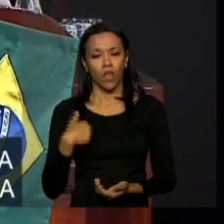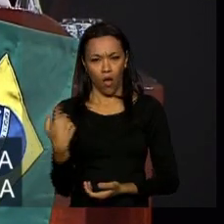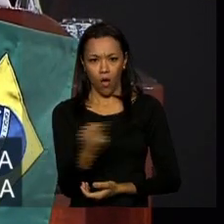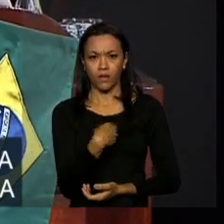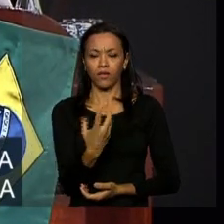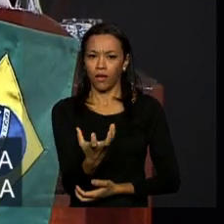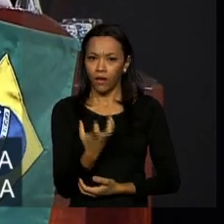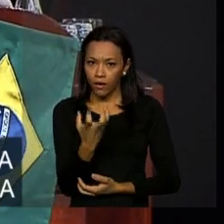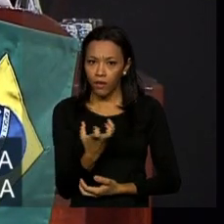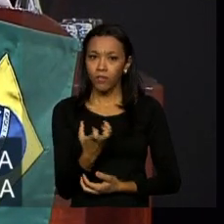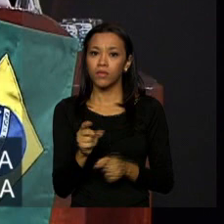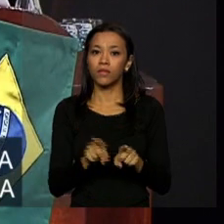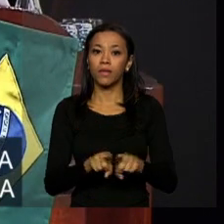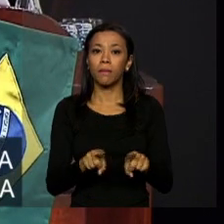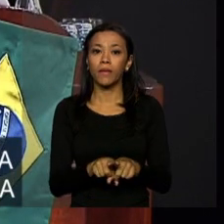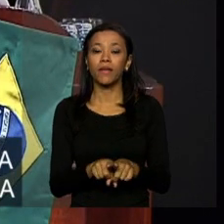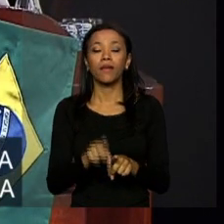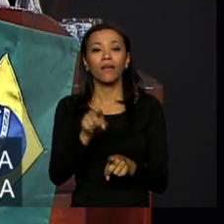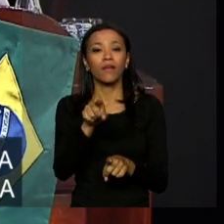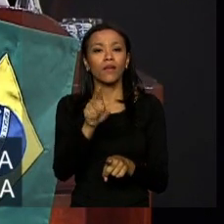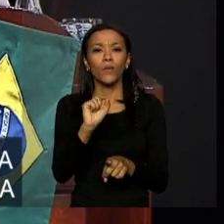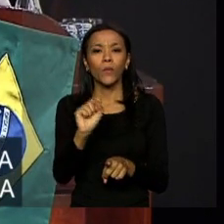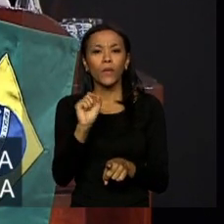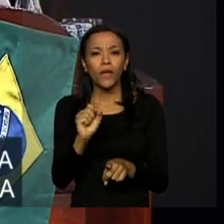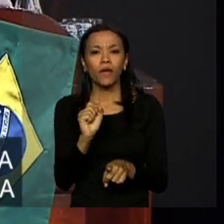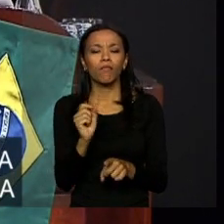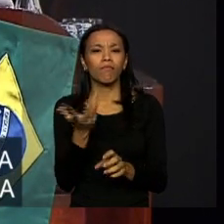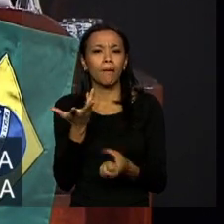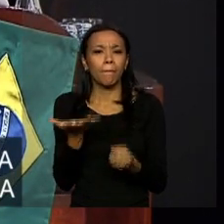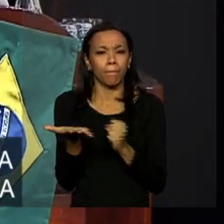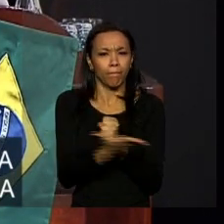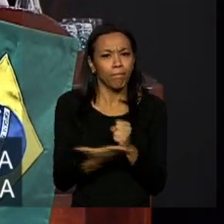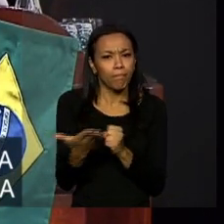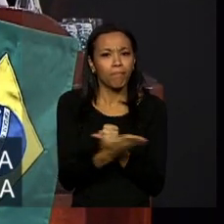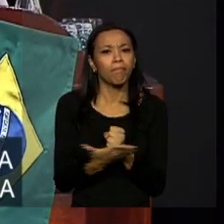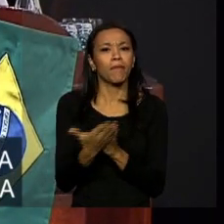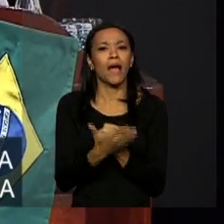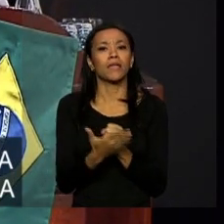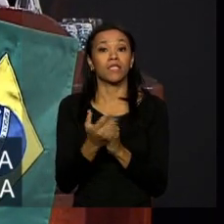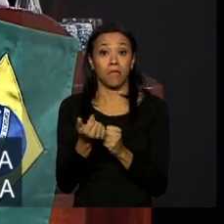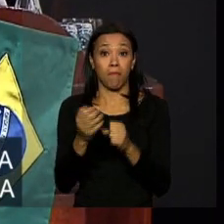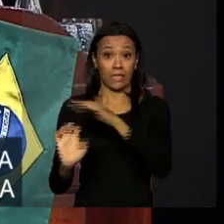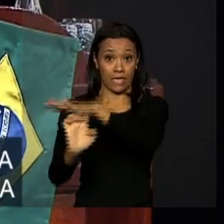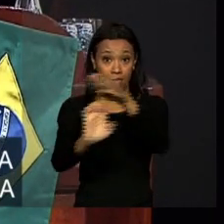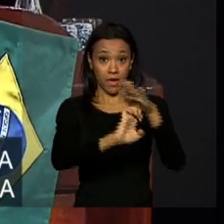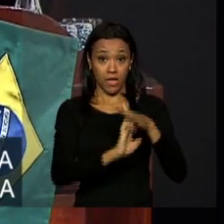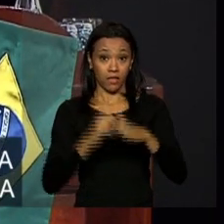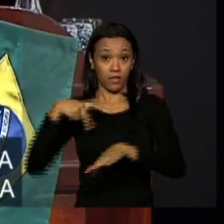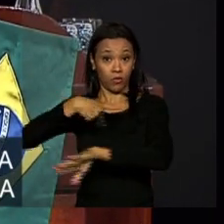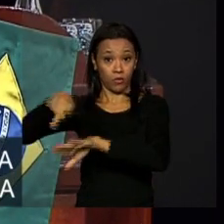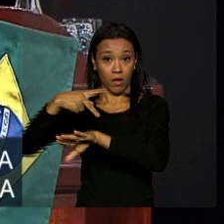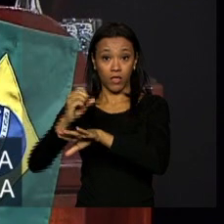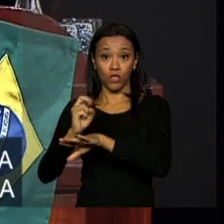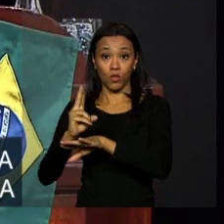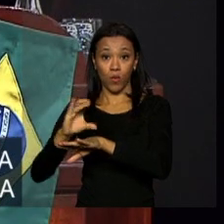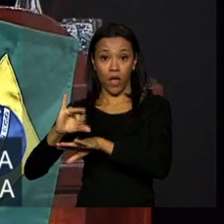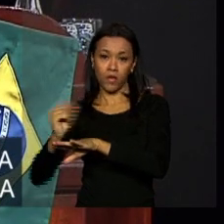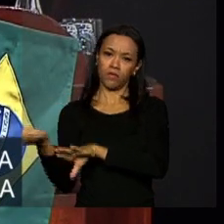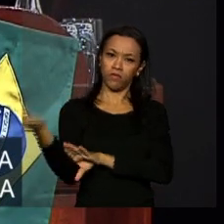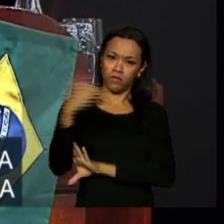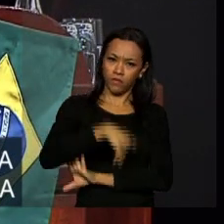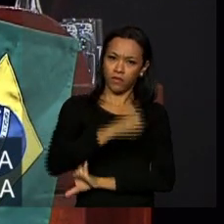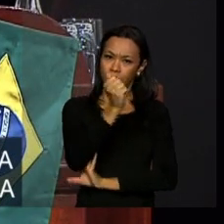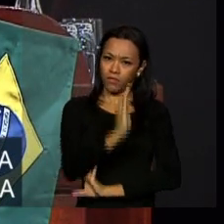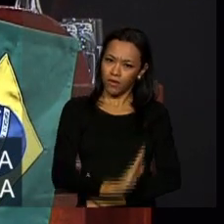funcionar também como uma espécie de plataforma para as empresas suecas em relação a todos os